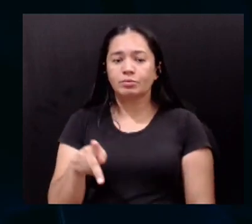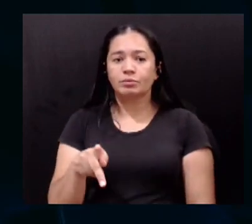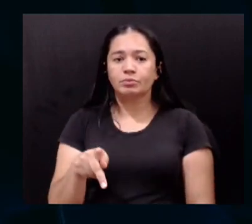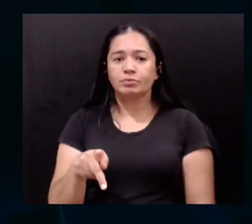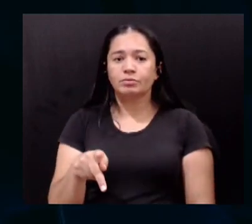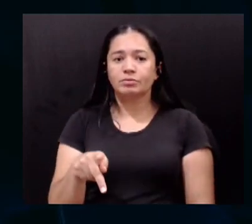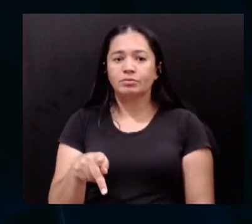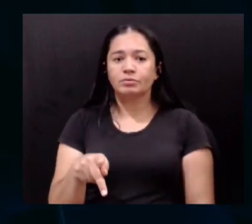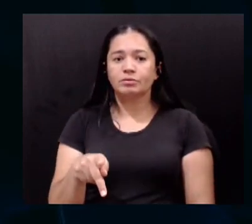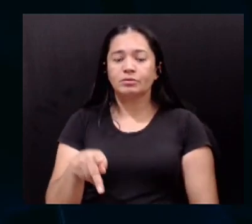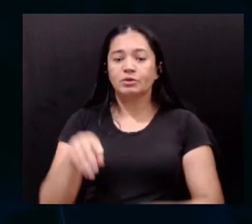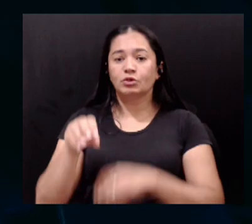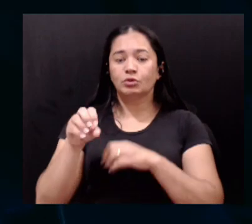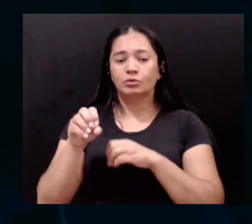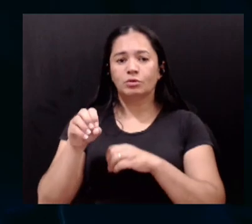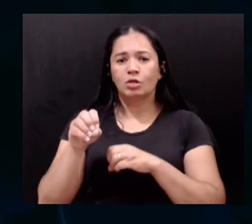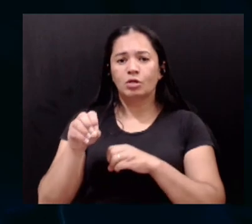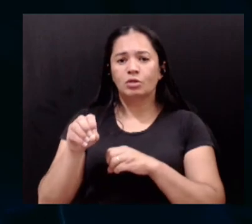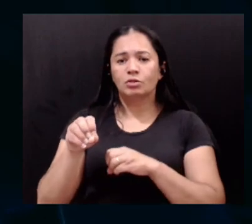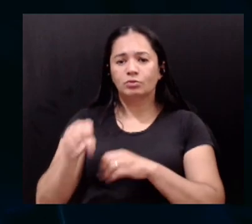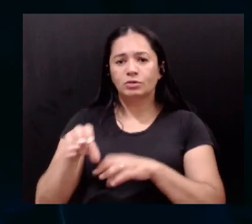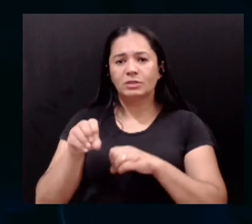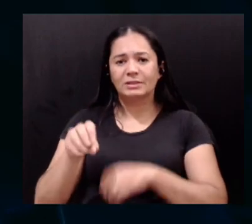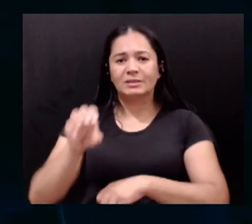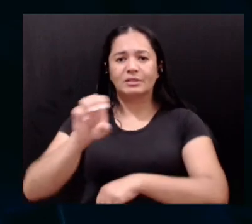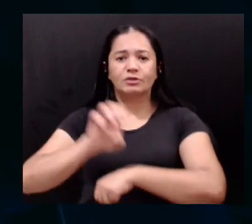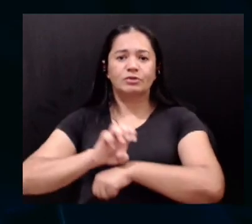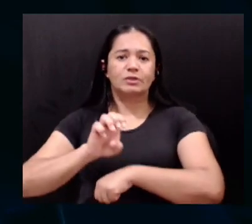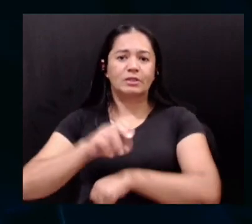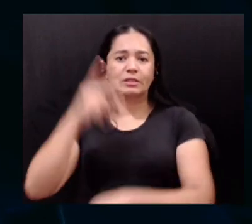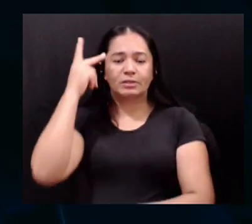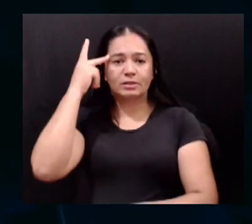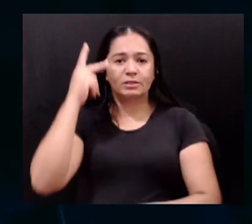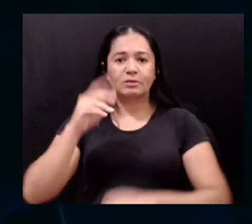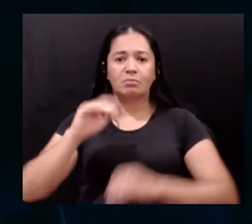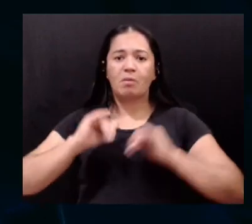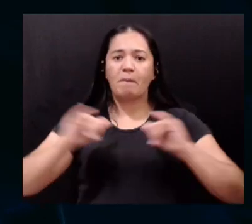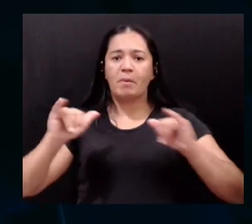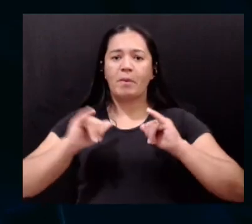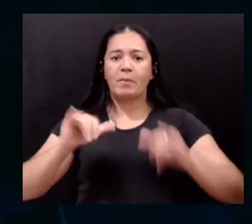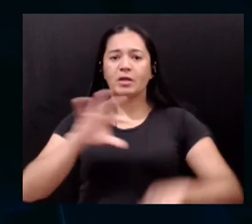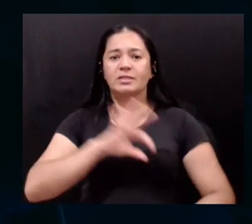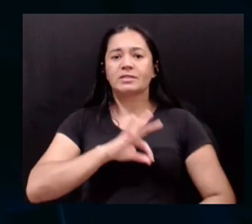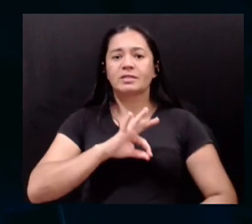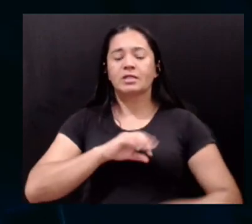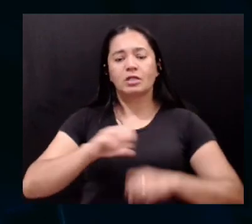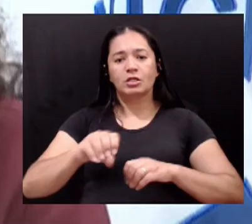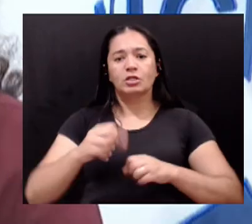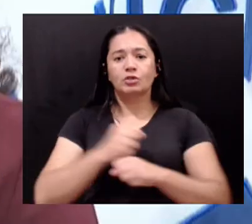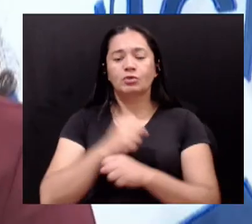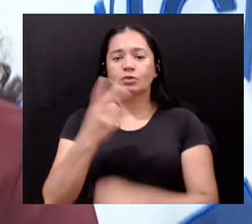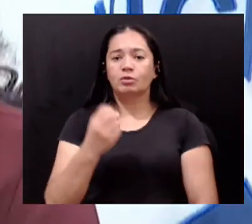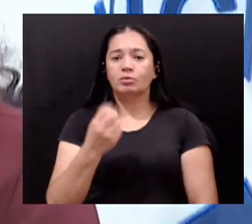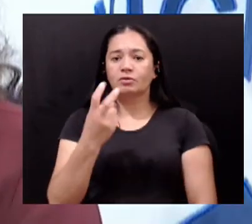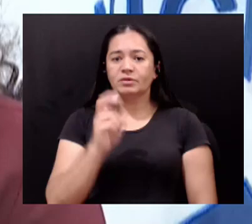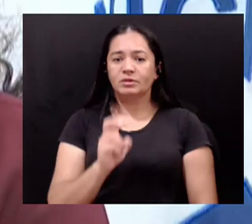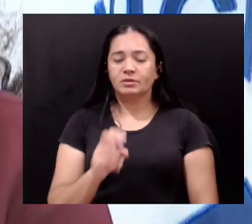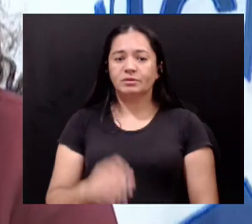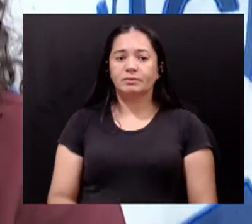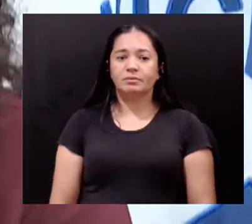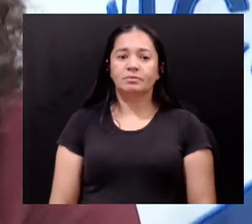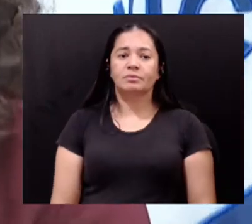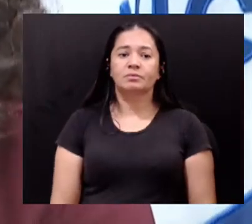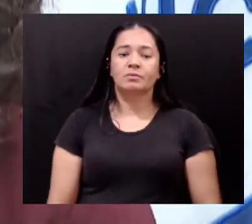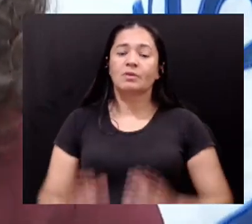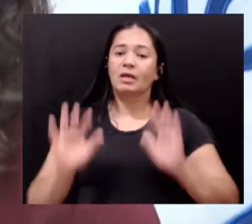Oficial do Estado de São Paulo na campanha salarial e educacional de 2025. Acompanhe. Essa é uma moção que o